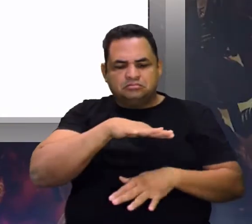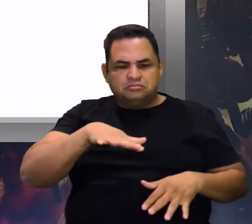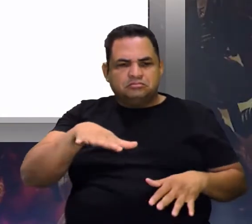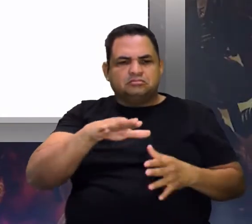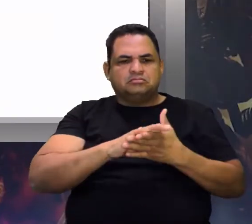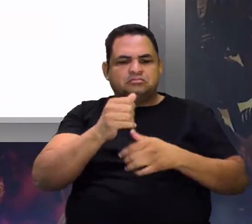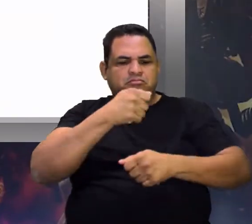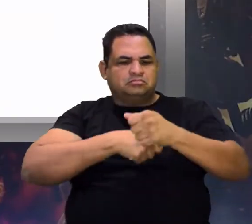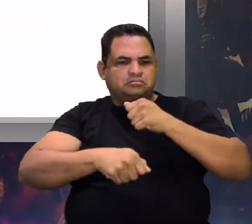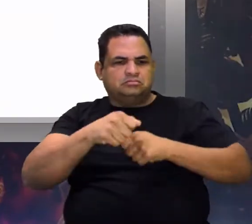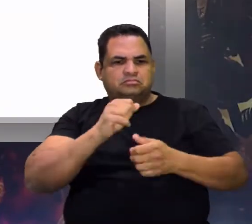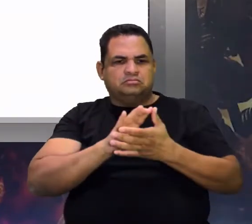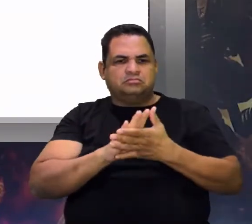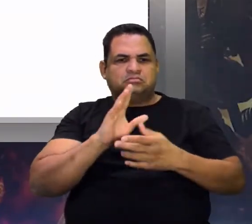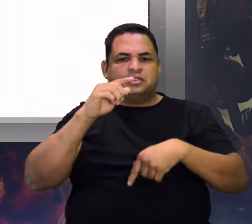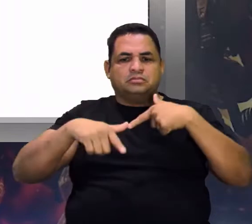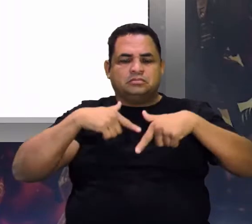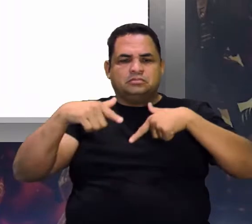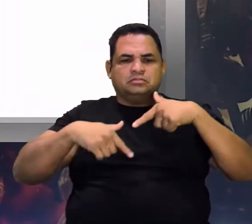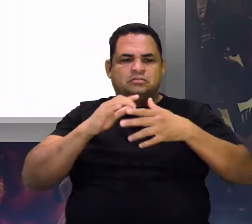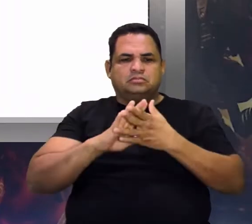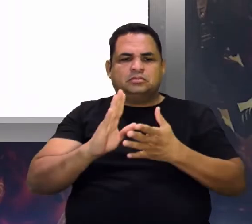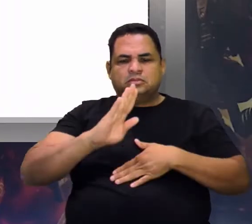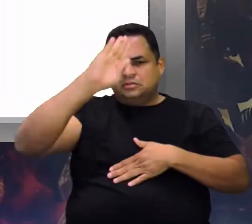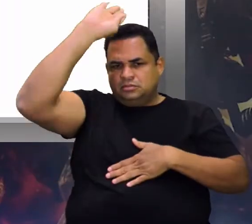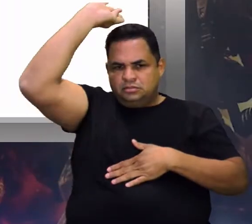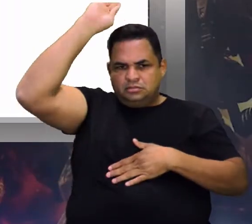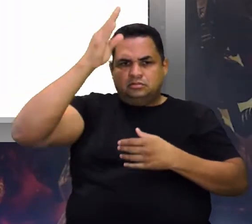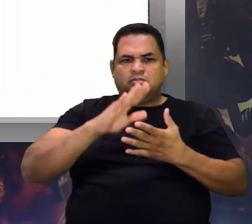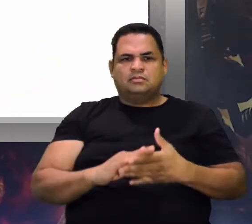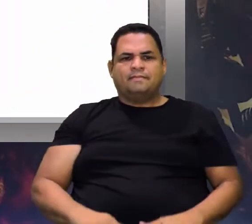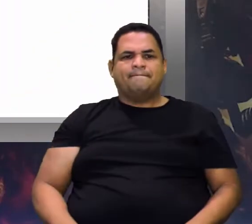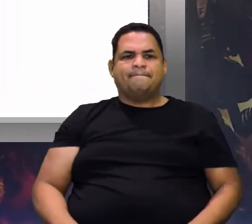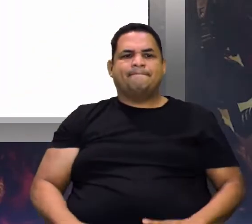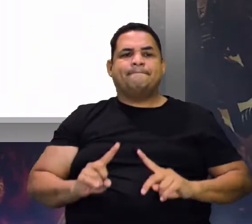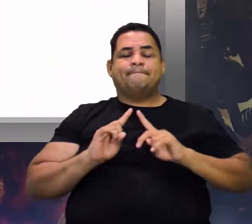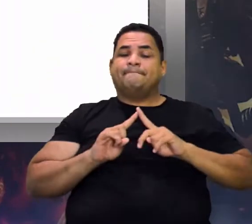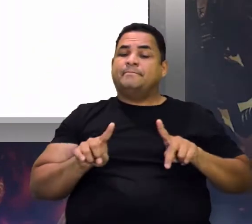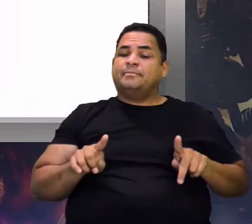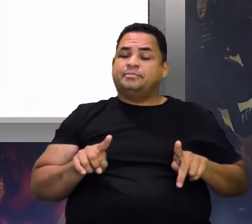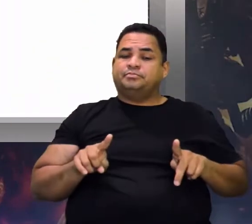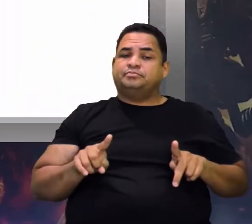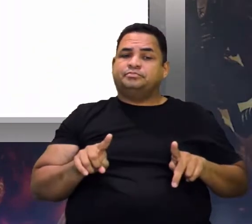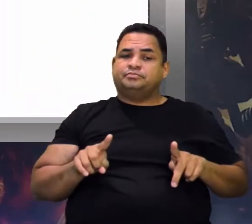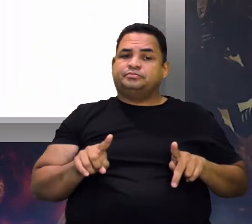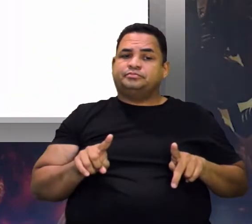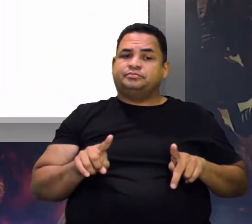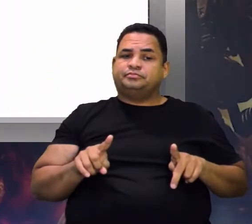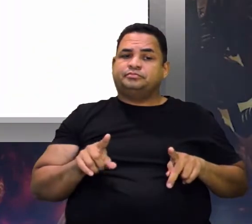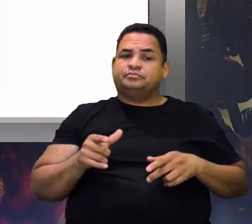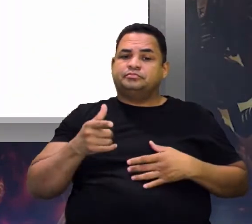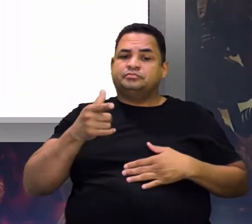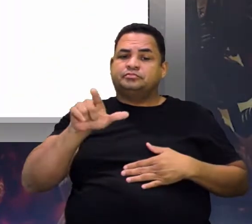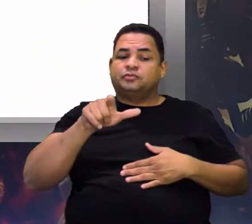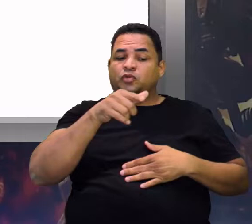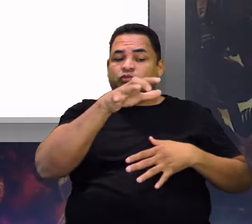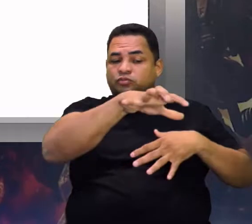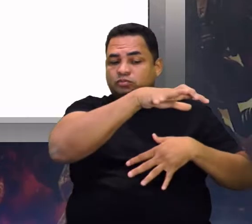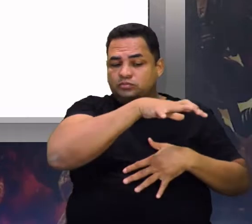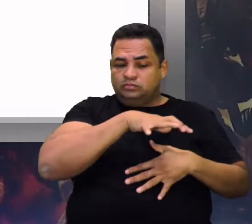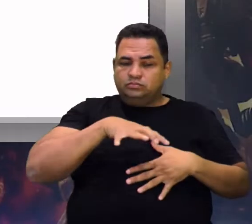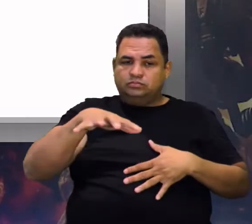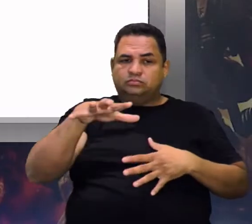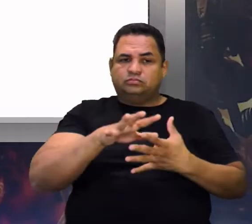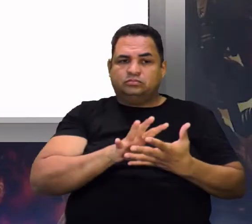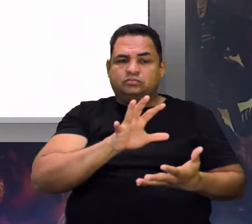ficar administrando, vocês vão ficar produzindo para o Império Romano. Só que, em outros lugares,